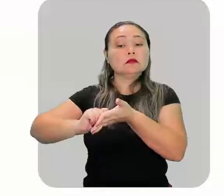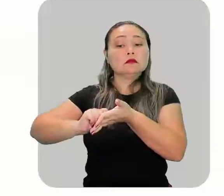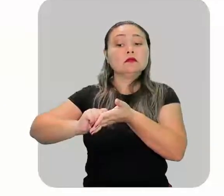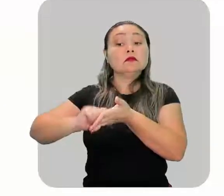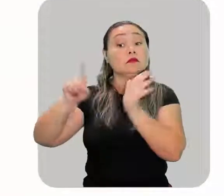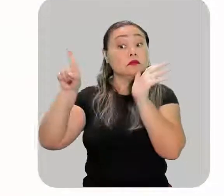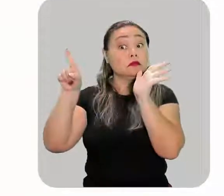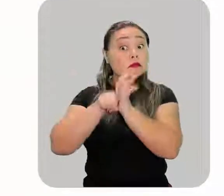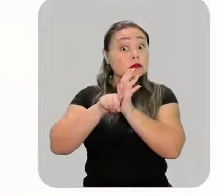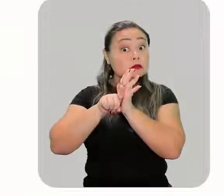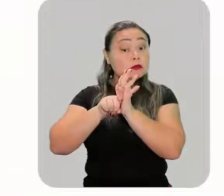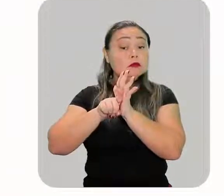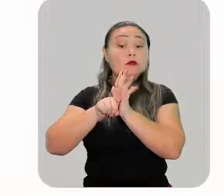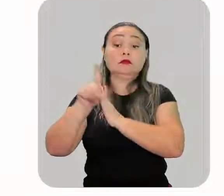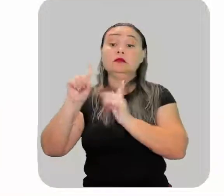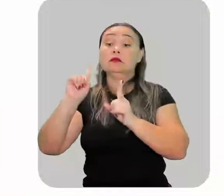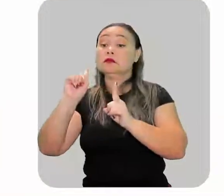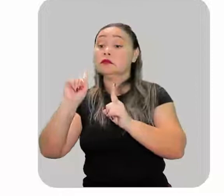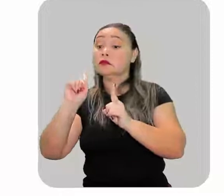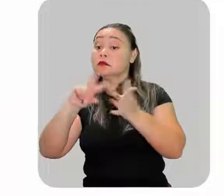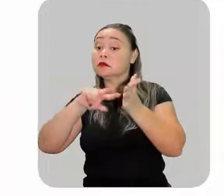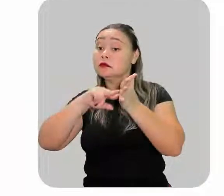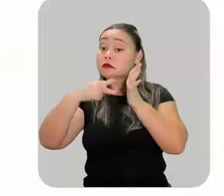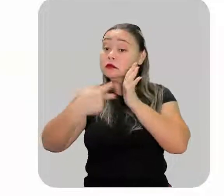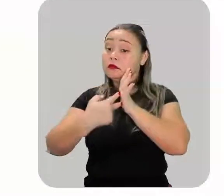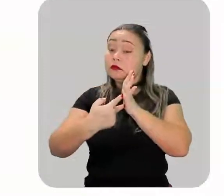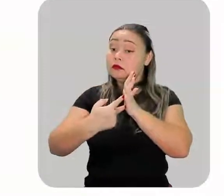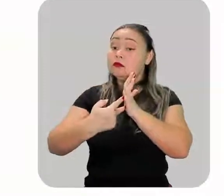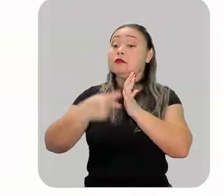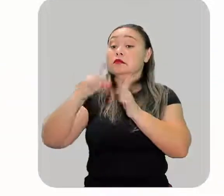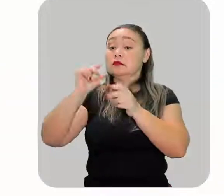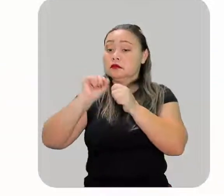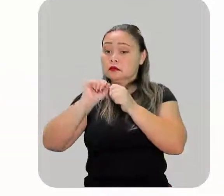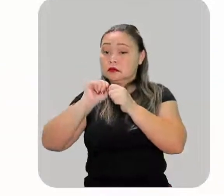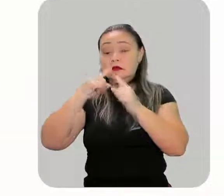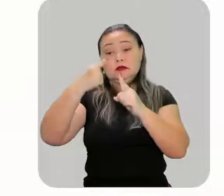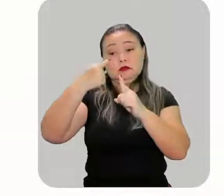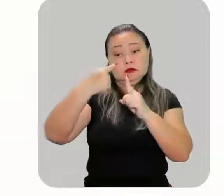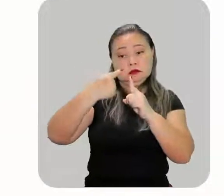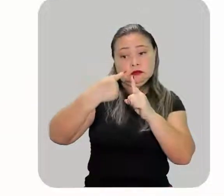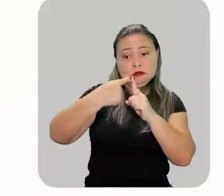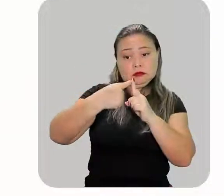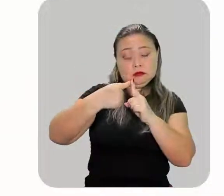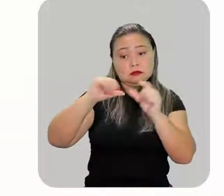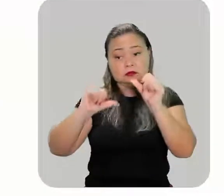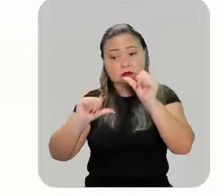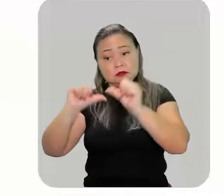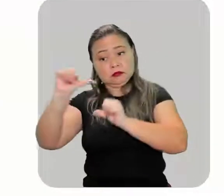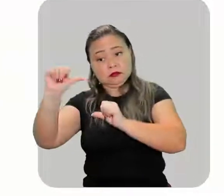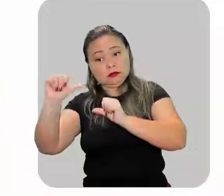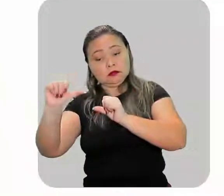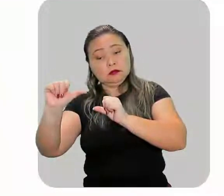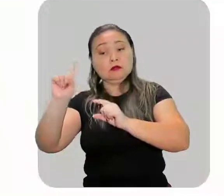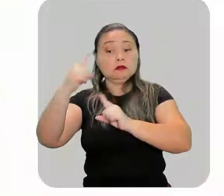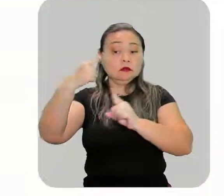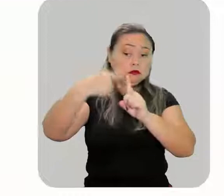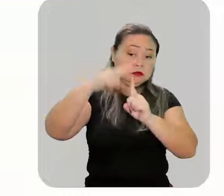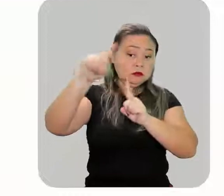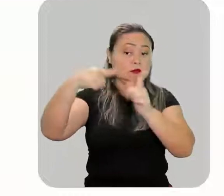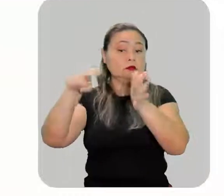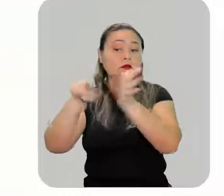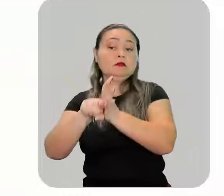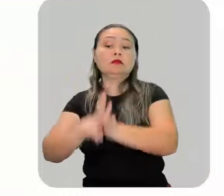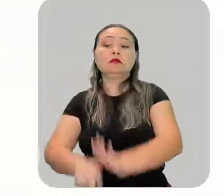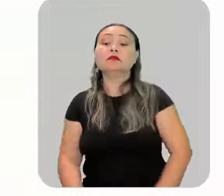deu negativa. Significa que eu tenho raízes com sinais contrários. Uma é positiva e